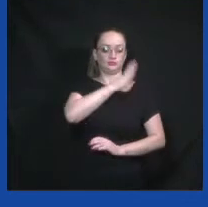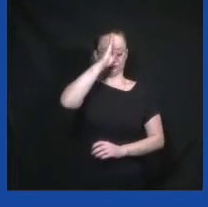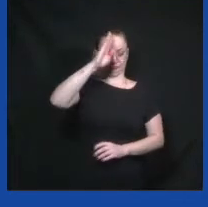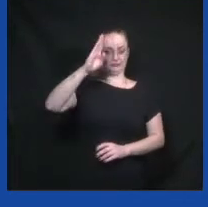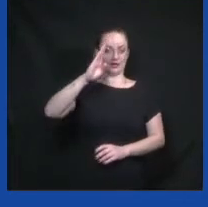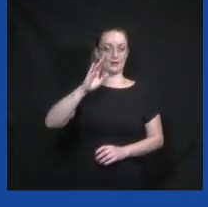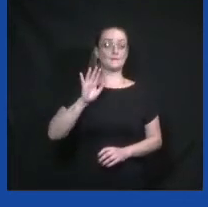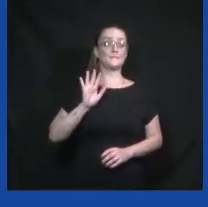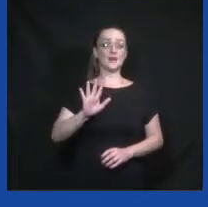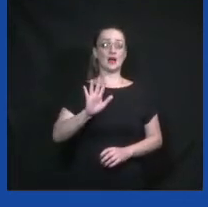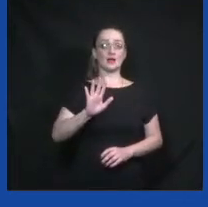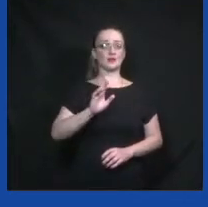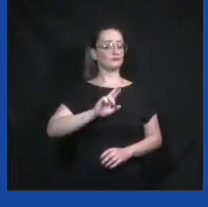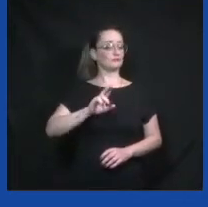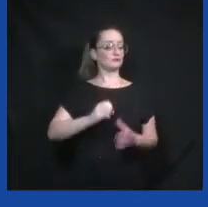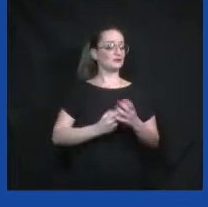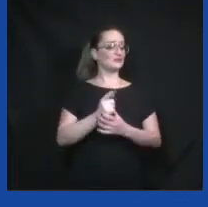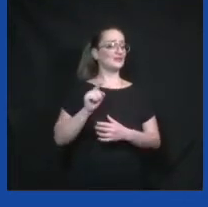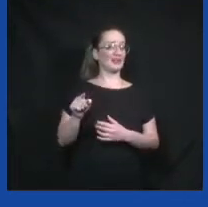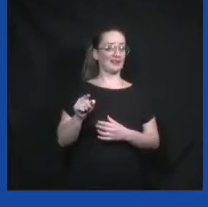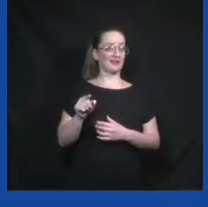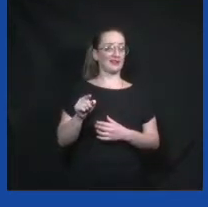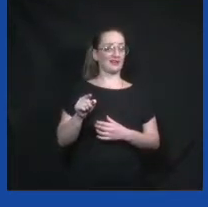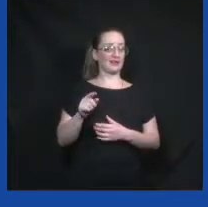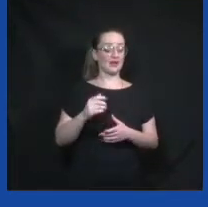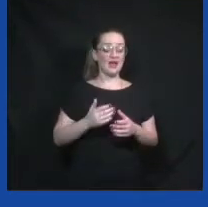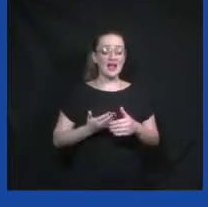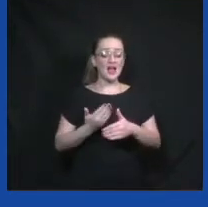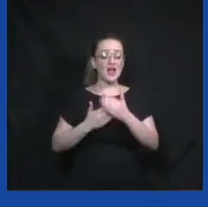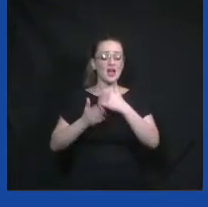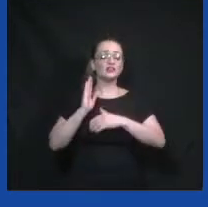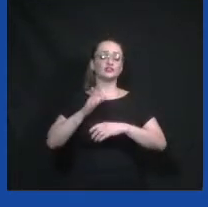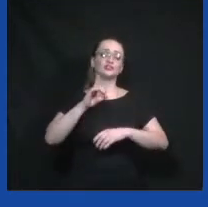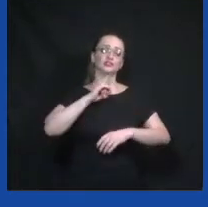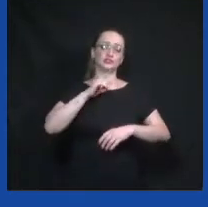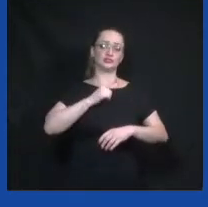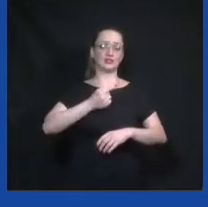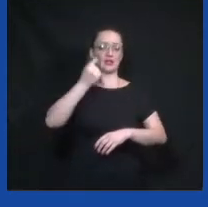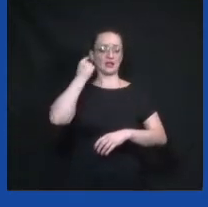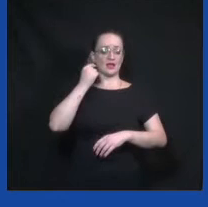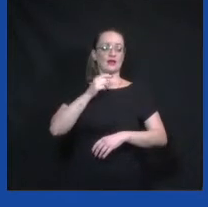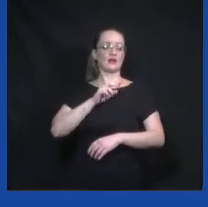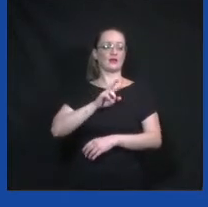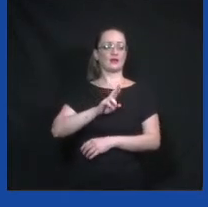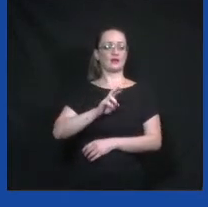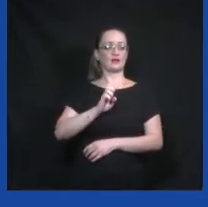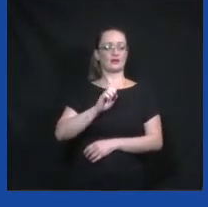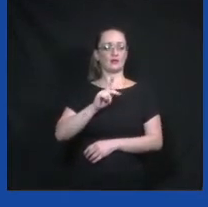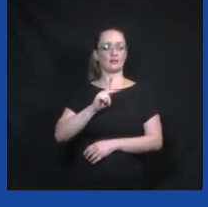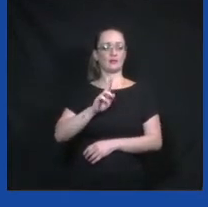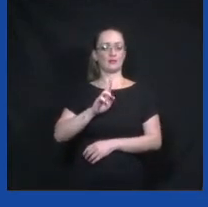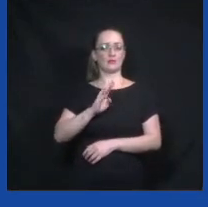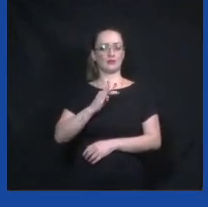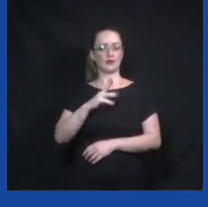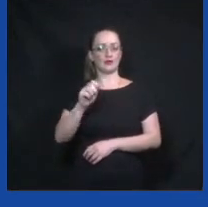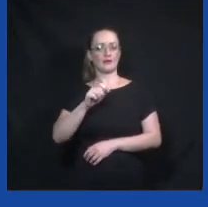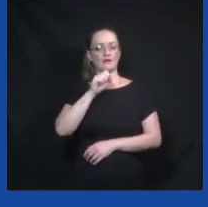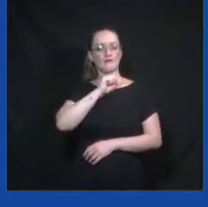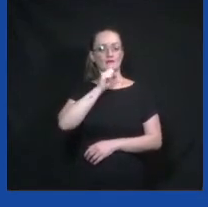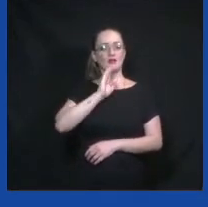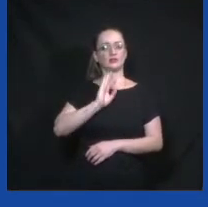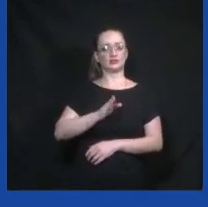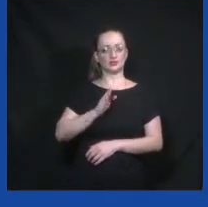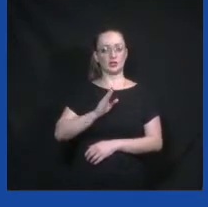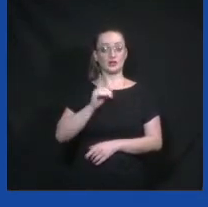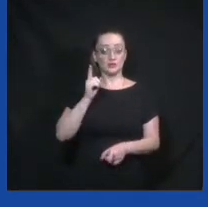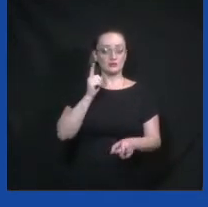nem nasceram no regime autoritário, foram concebidas antes, foram concebidas lá na República Velha. Essa história é uma história facilmente encontrada